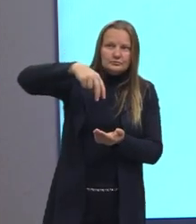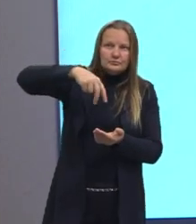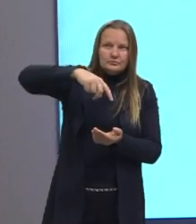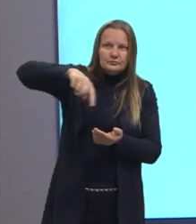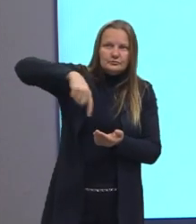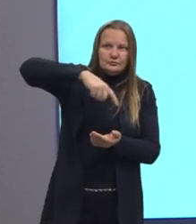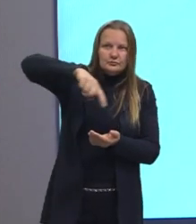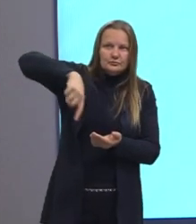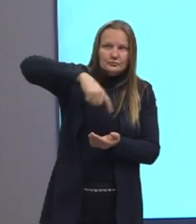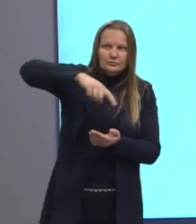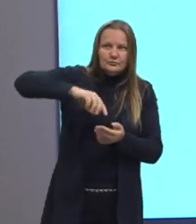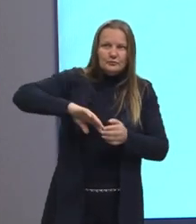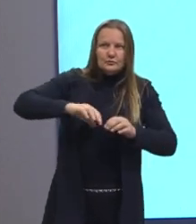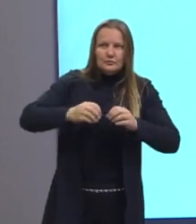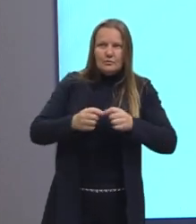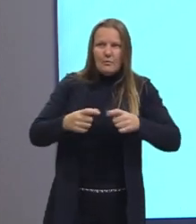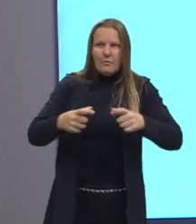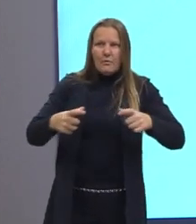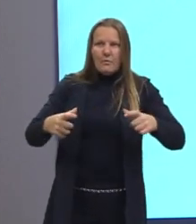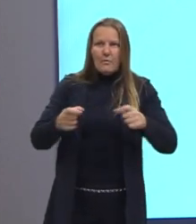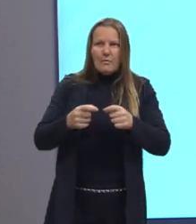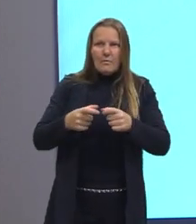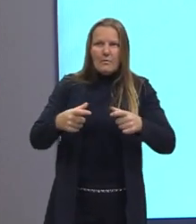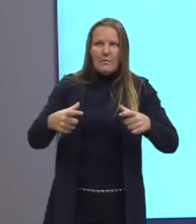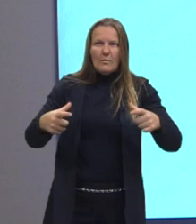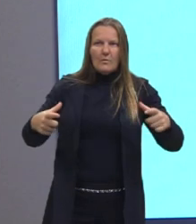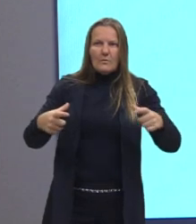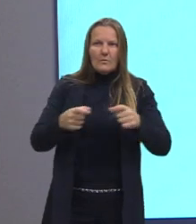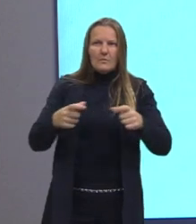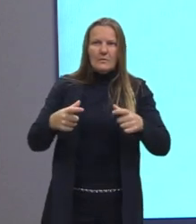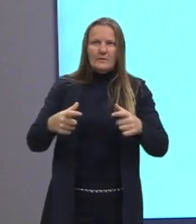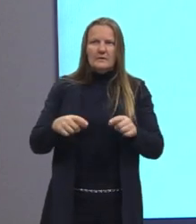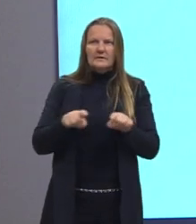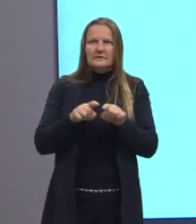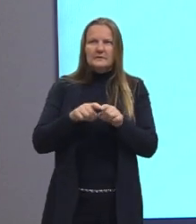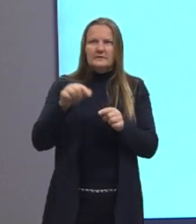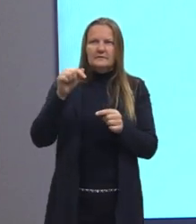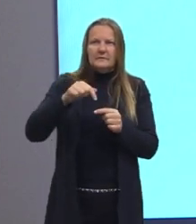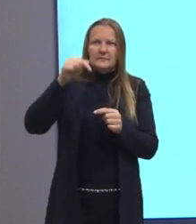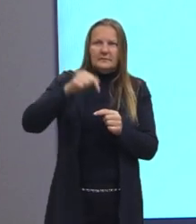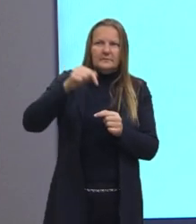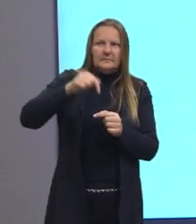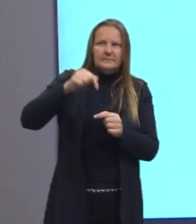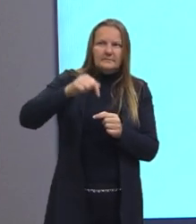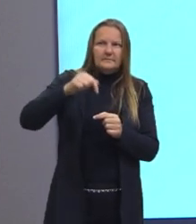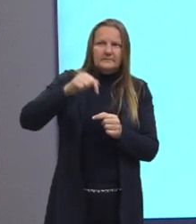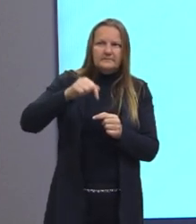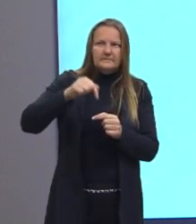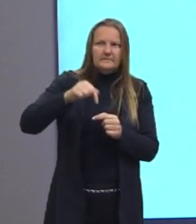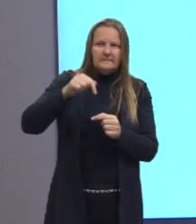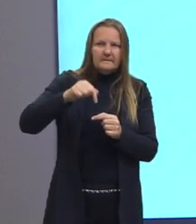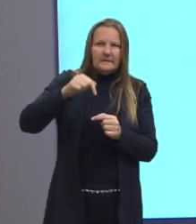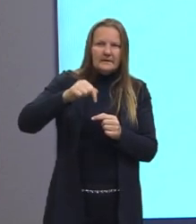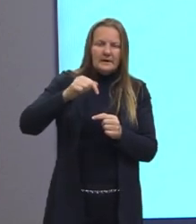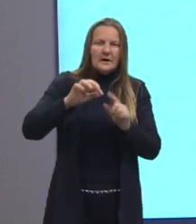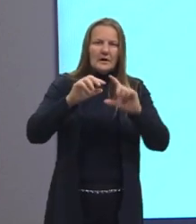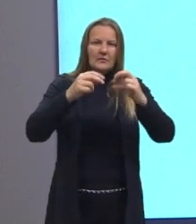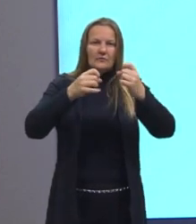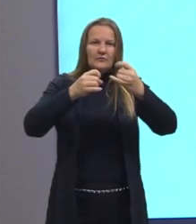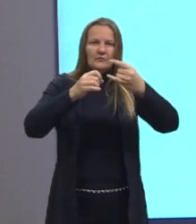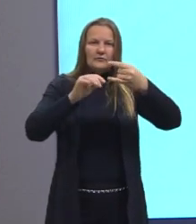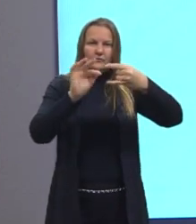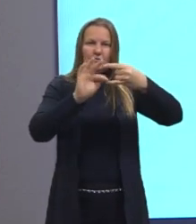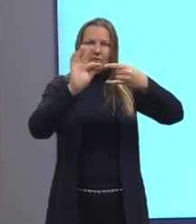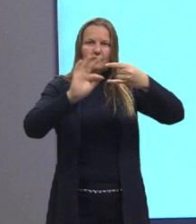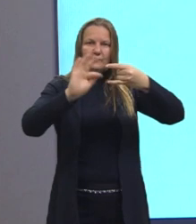a propagação dessas ondas aqui também dá para mexer na frequência o que a gente conversou porque a onda ela vai ter uma frequência